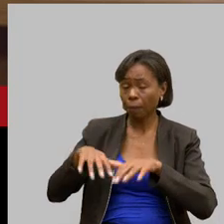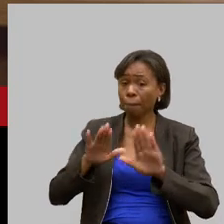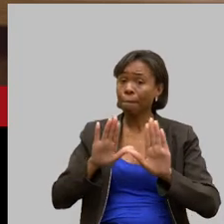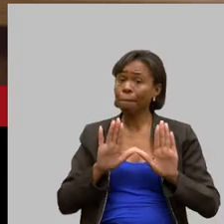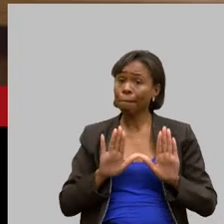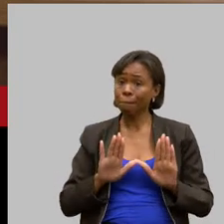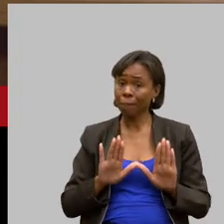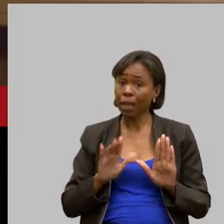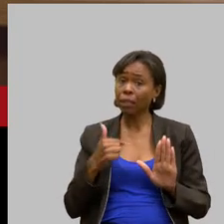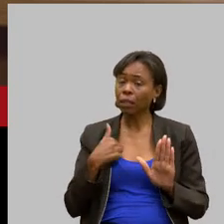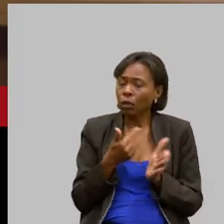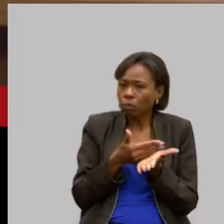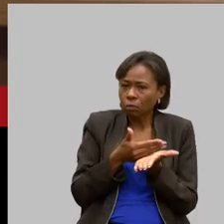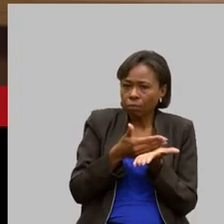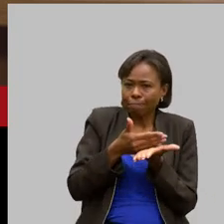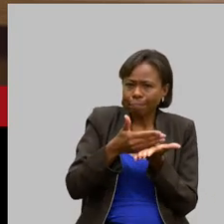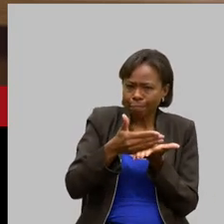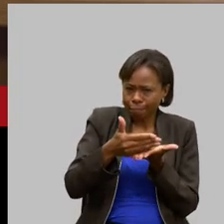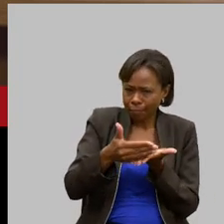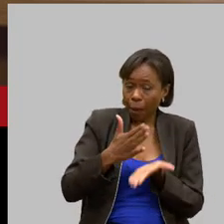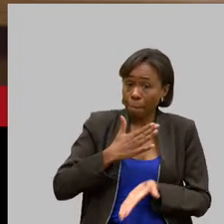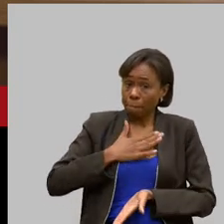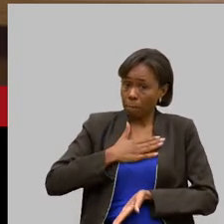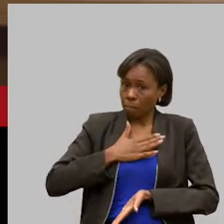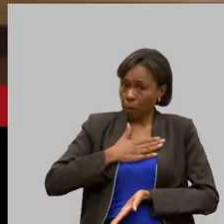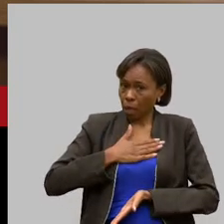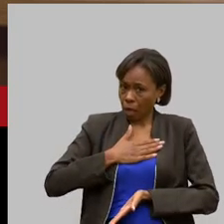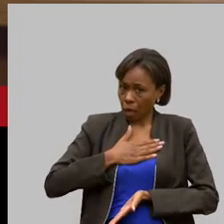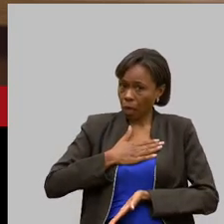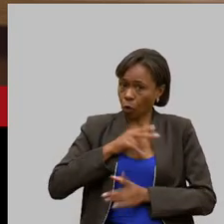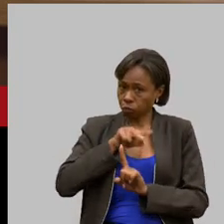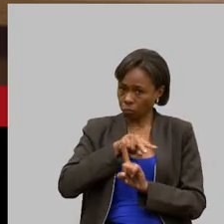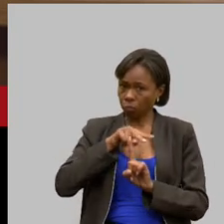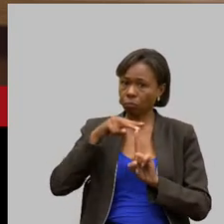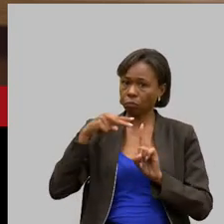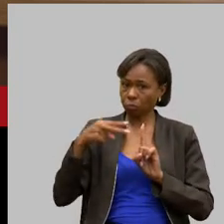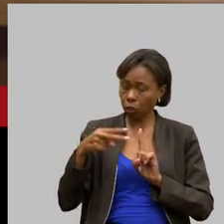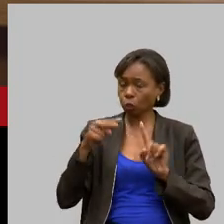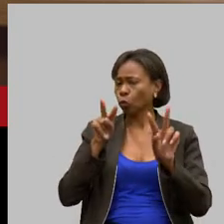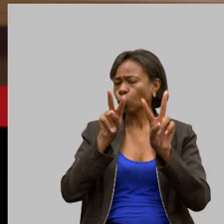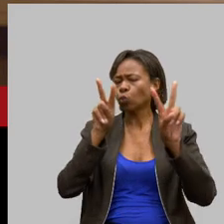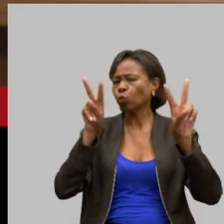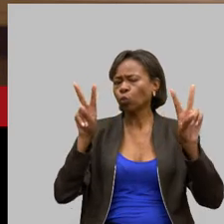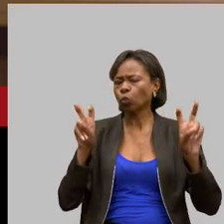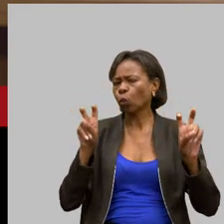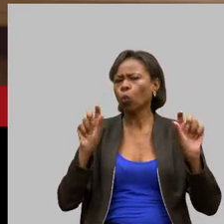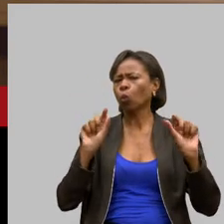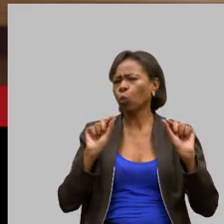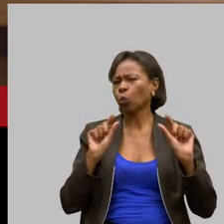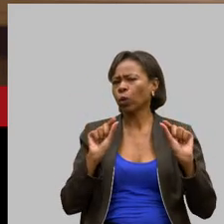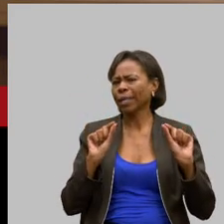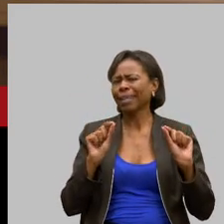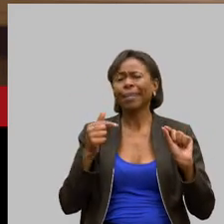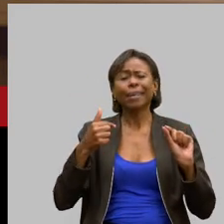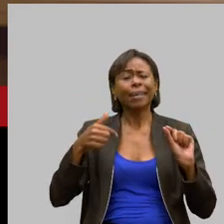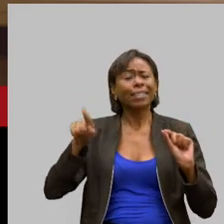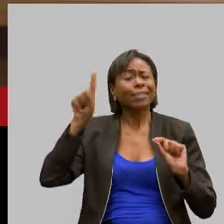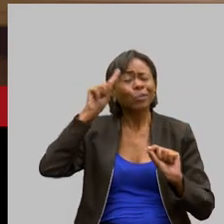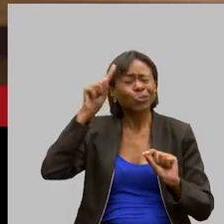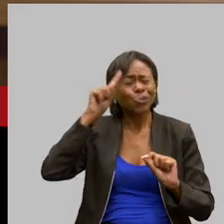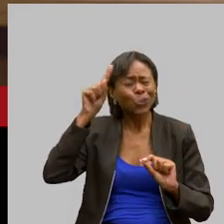começar aqui a minha reflexão e meu ponto de vista sobre uma coisa que a gente escuta todos os